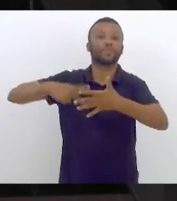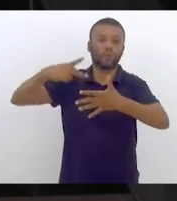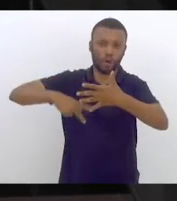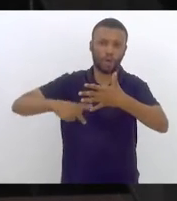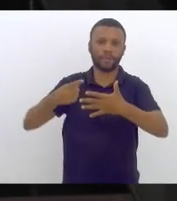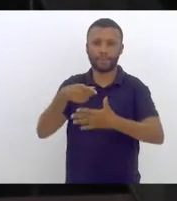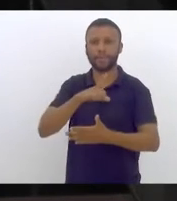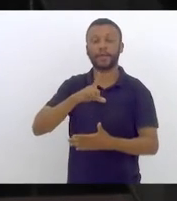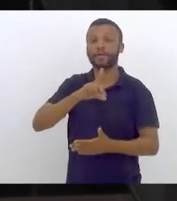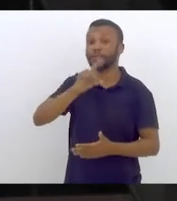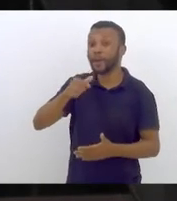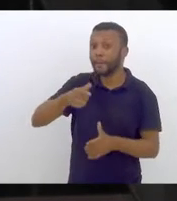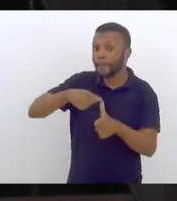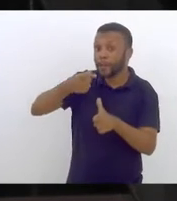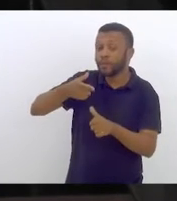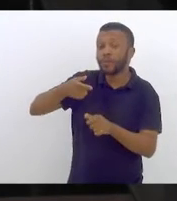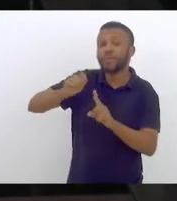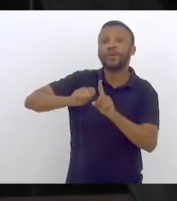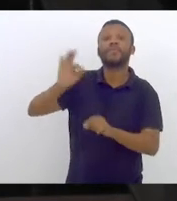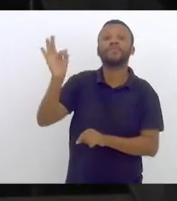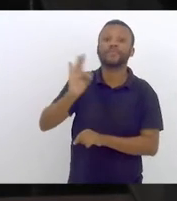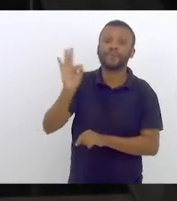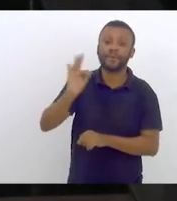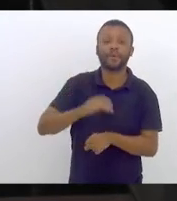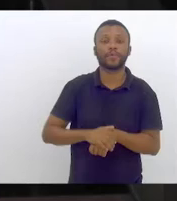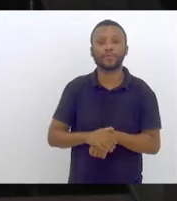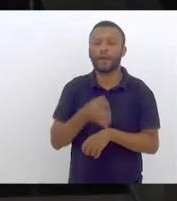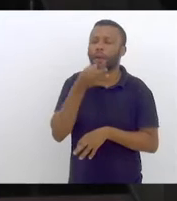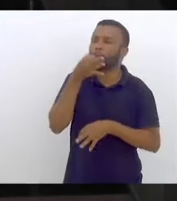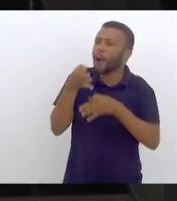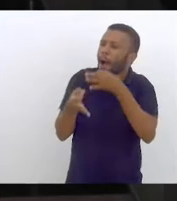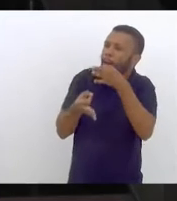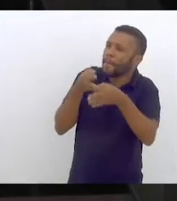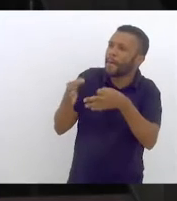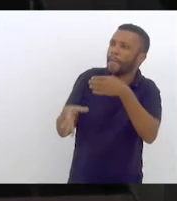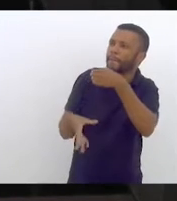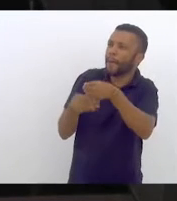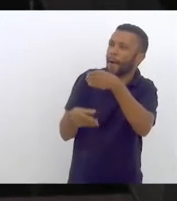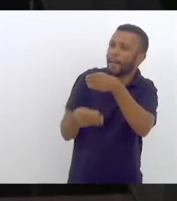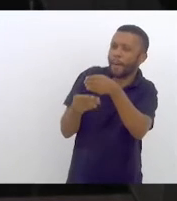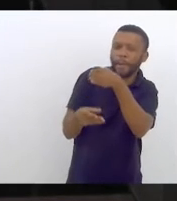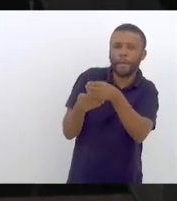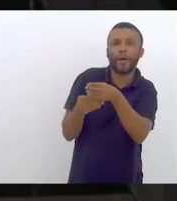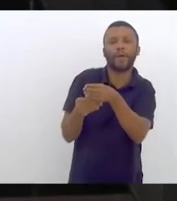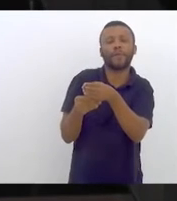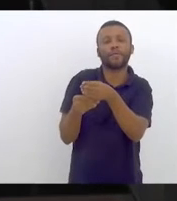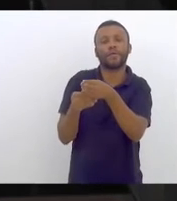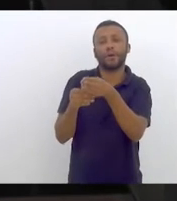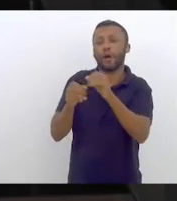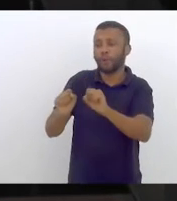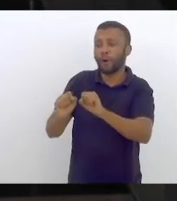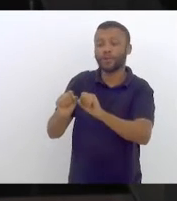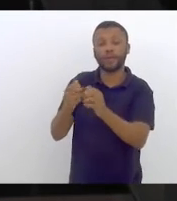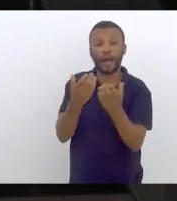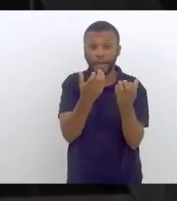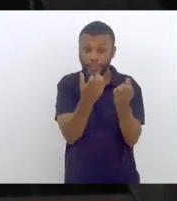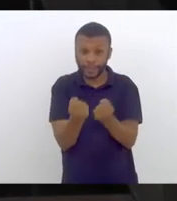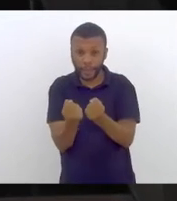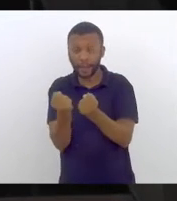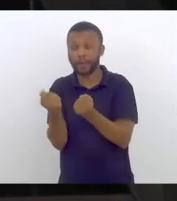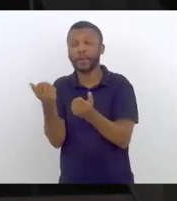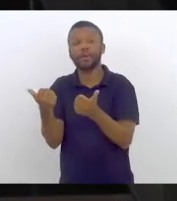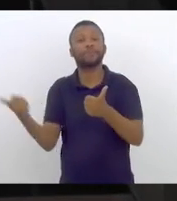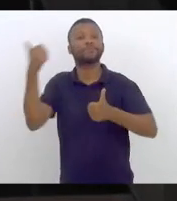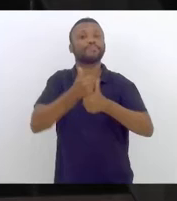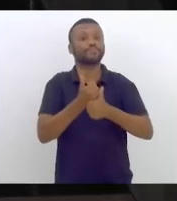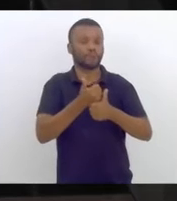1º de fevereiro, para eles acatarem as suas sugestões de emenda e fazerem as emendas pelo senhor. É a primeira cortesia que